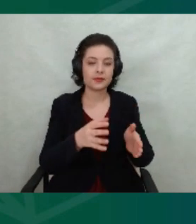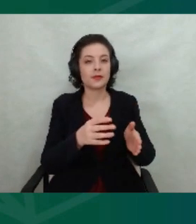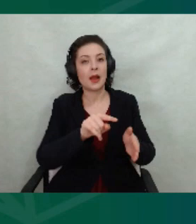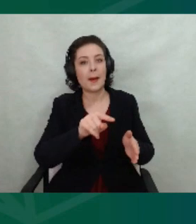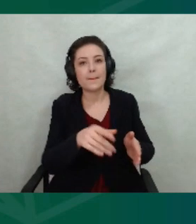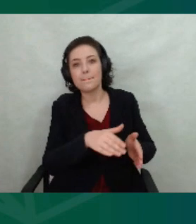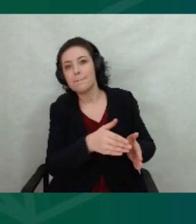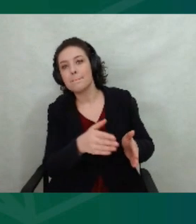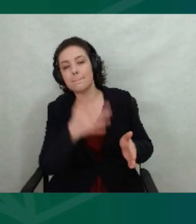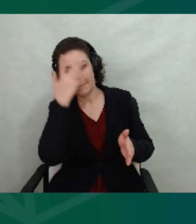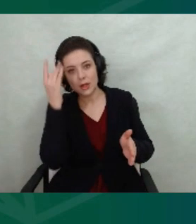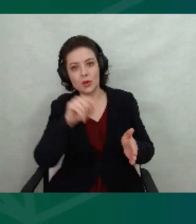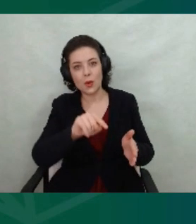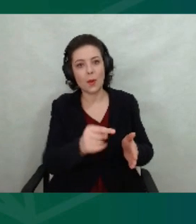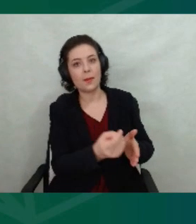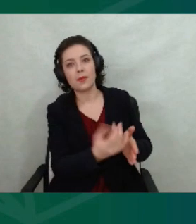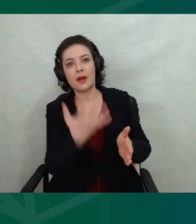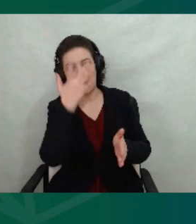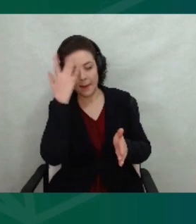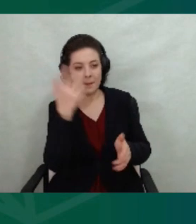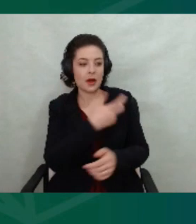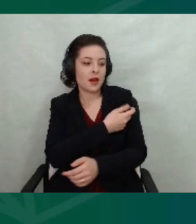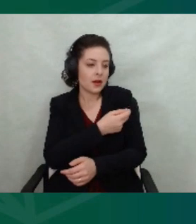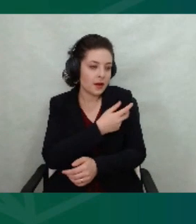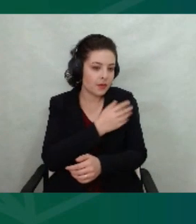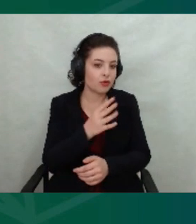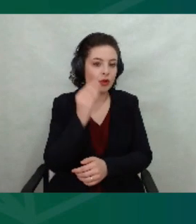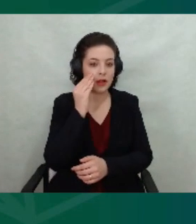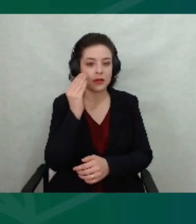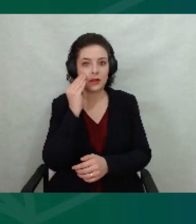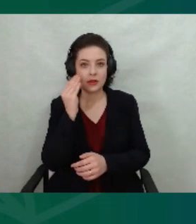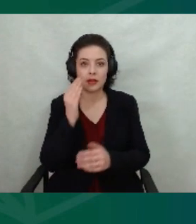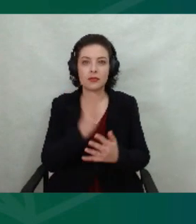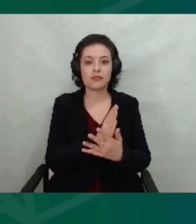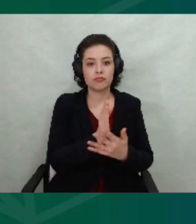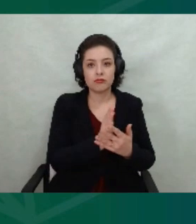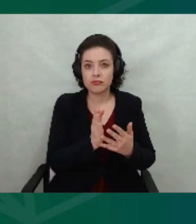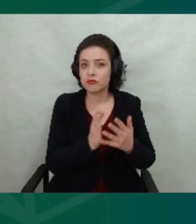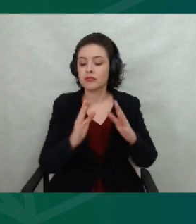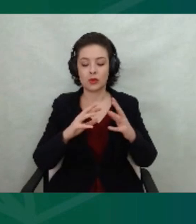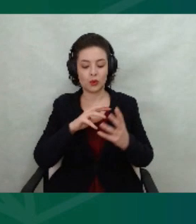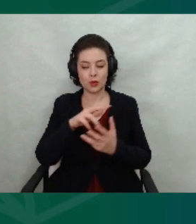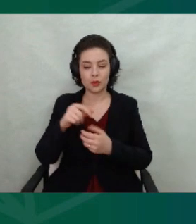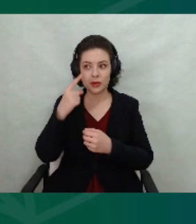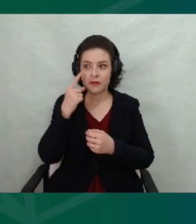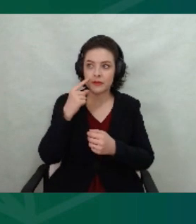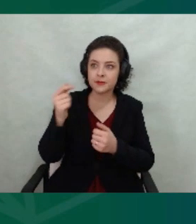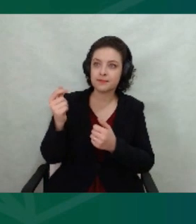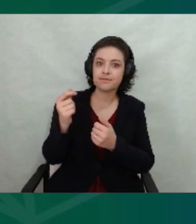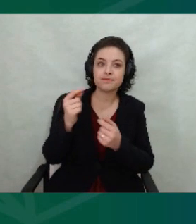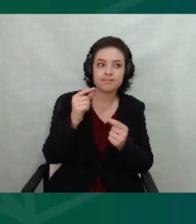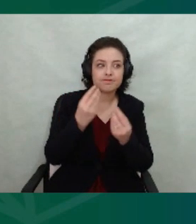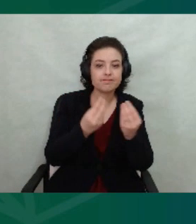já testando, geralmente é multicêntrico no mundo todo, para ver como isto pode ser, se ele